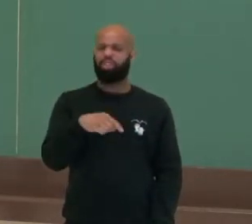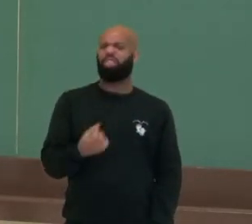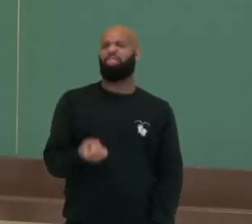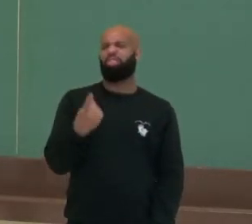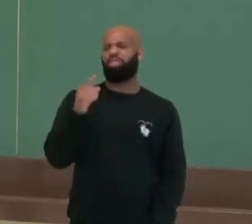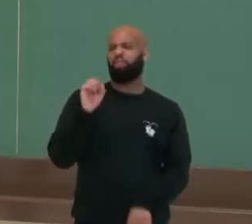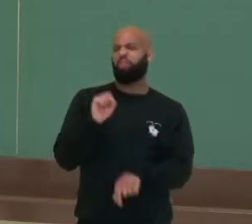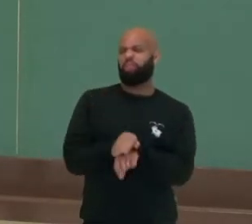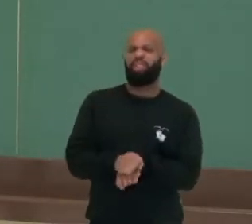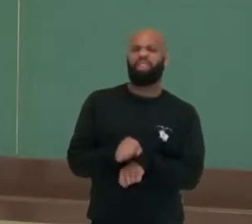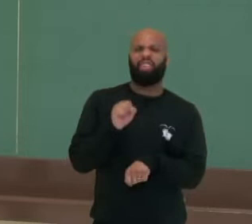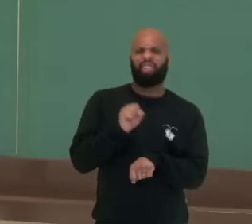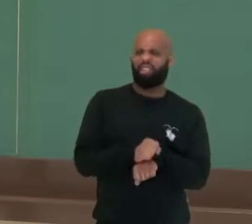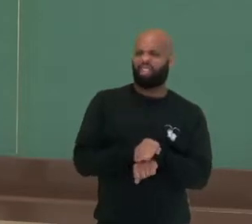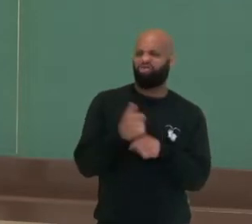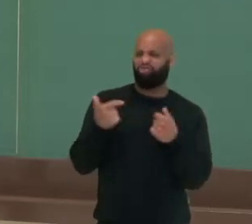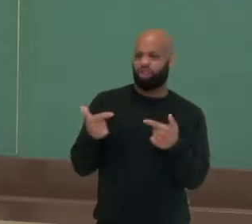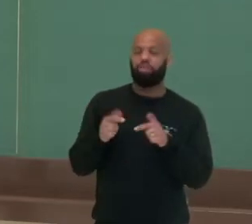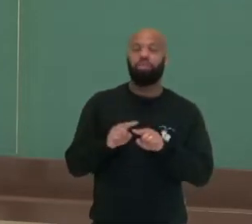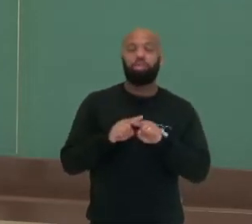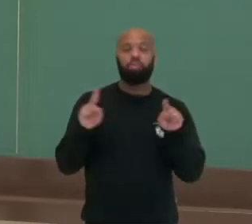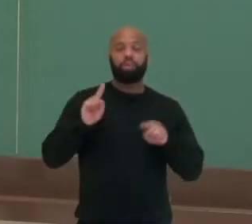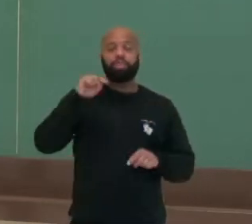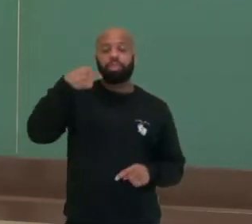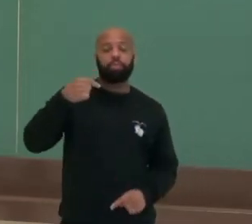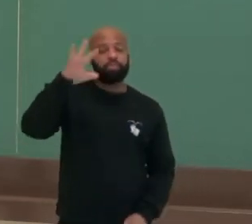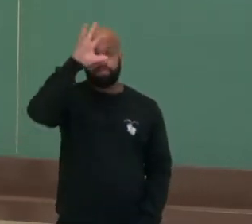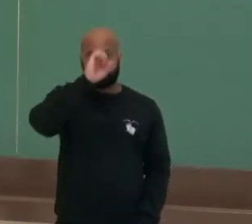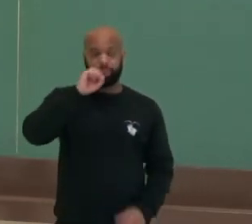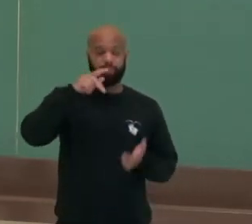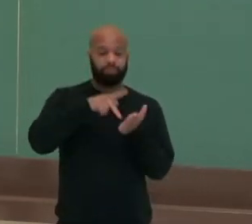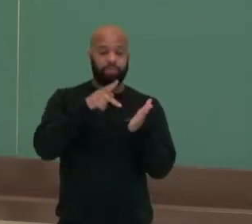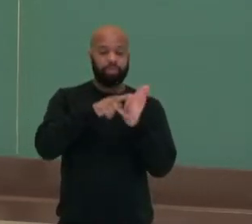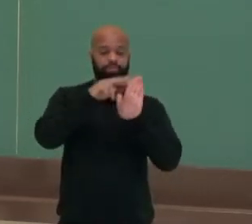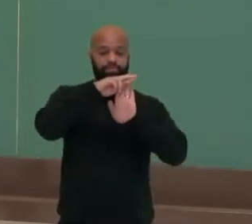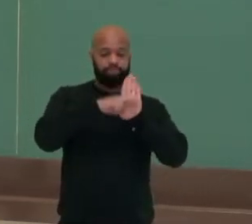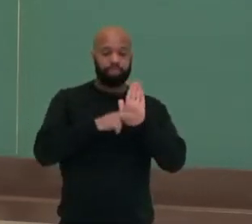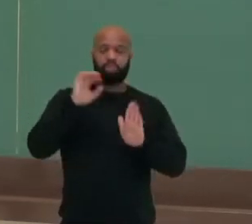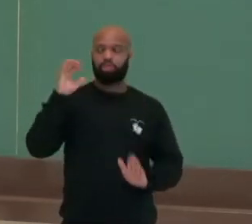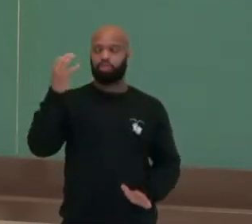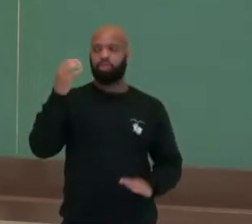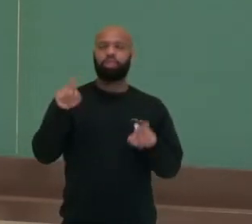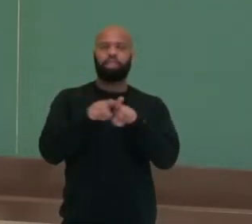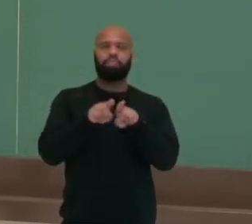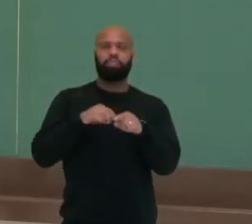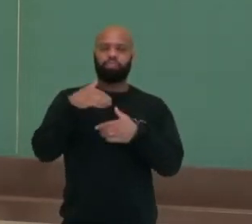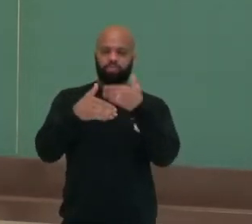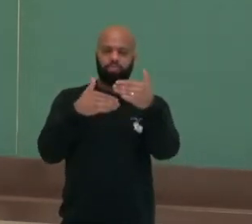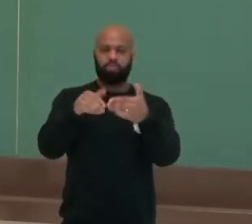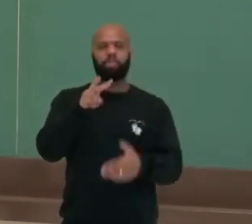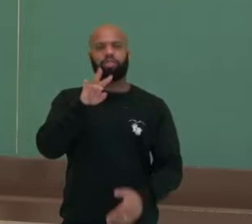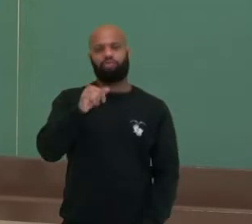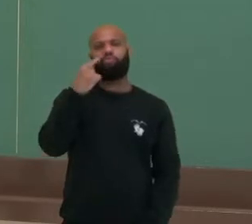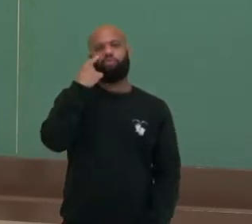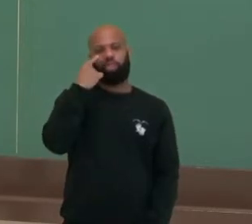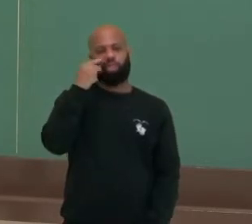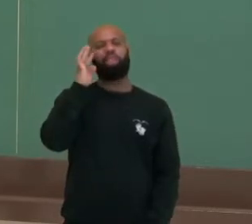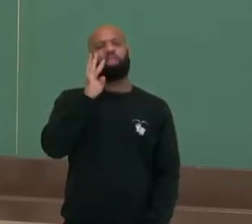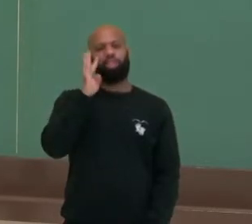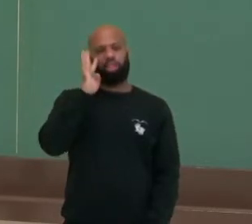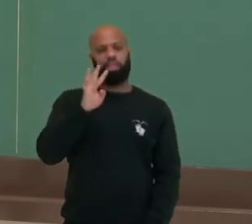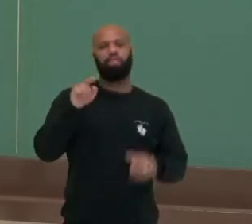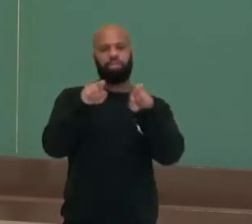que não tem muita emoção. Mas depois que a gente aprende como que o jogo acontece e desenvolve, vocês vão ver que ele é um jogo